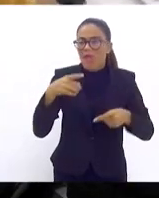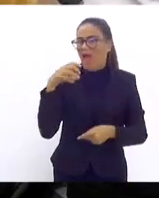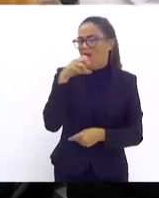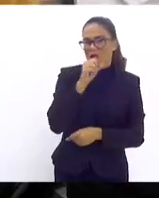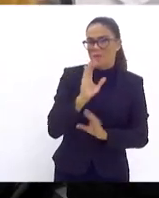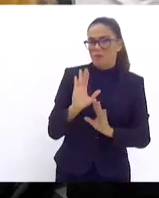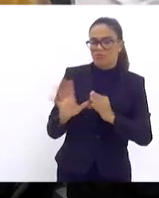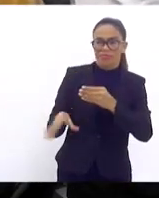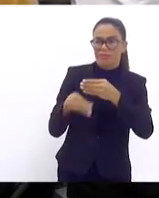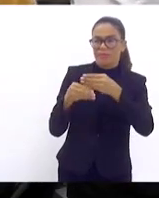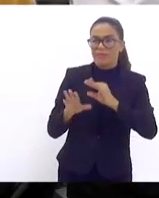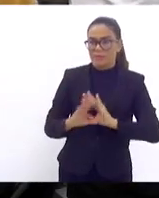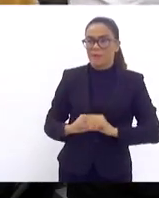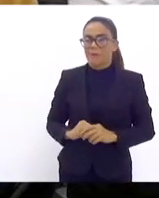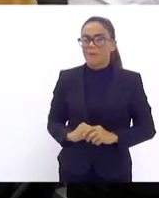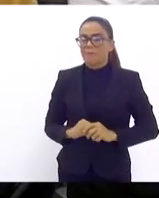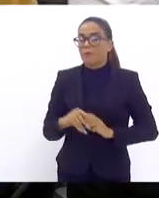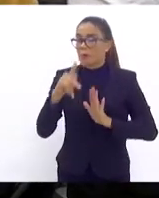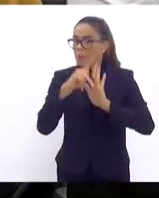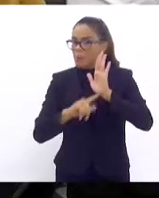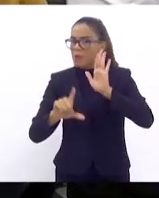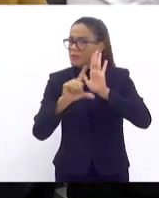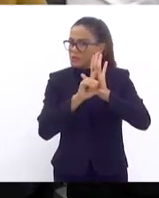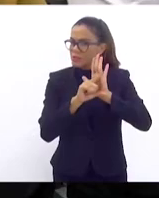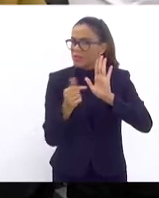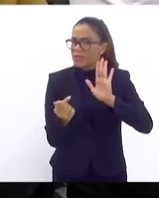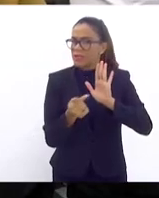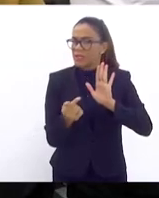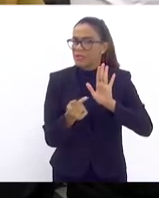rapidamente, um projeto,